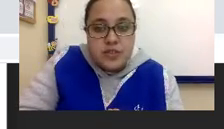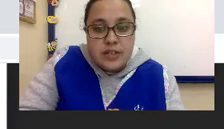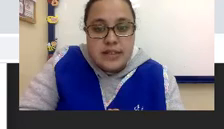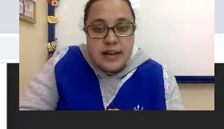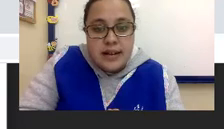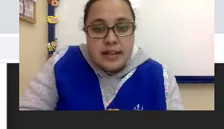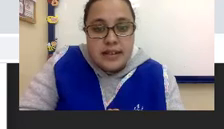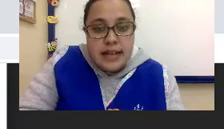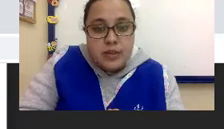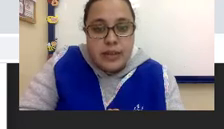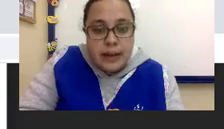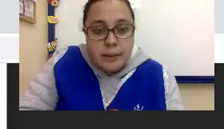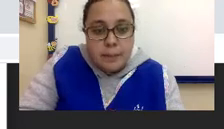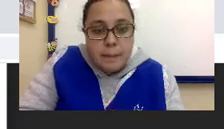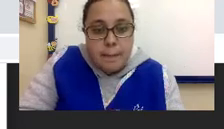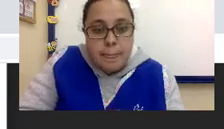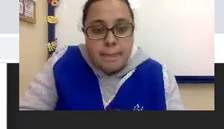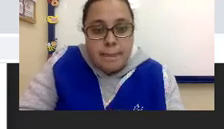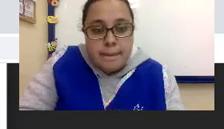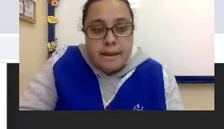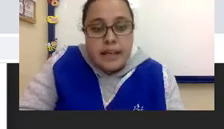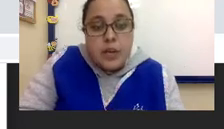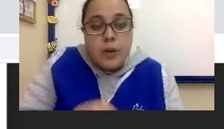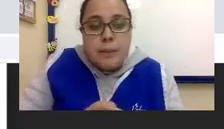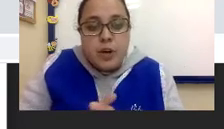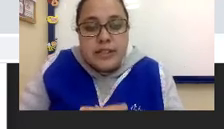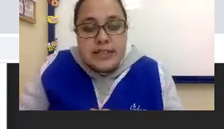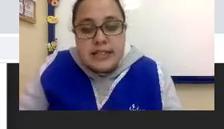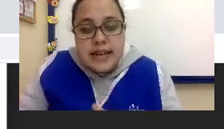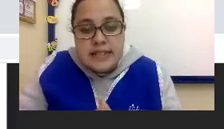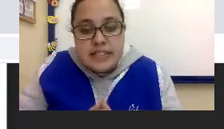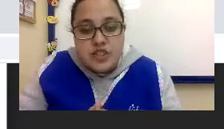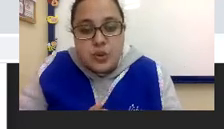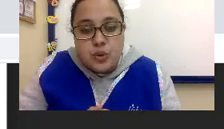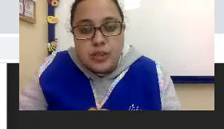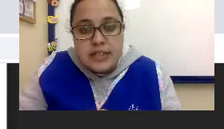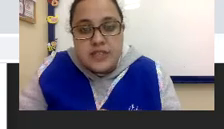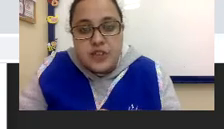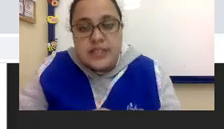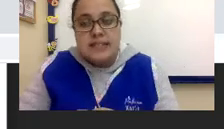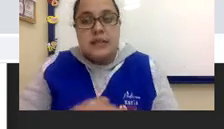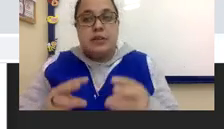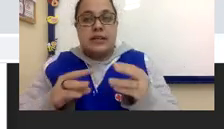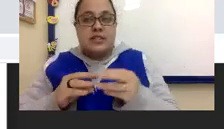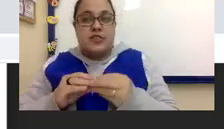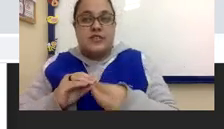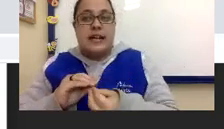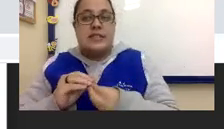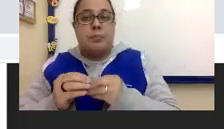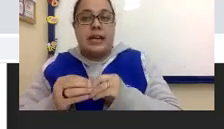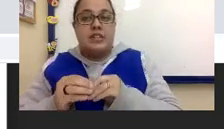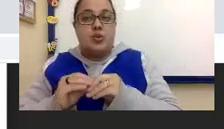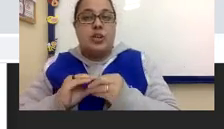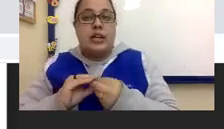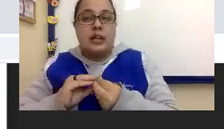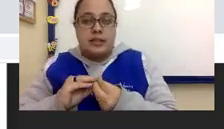consegue visualizar dentro dela? E qual a importância dessa estrutura nas vilosidades? Lembrando que essas vilosidades